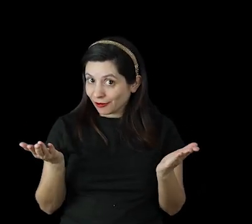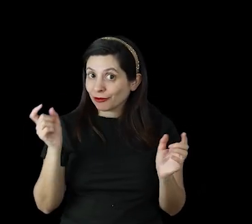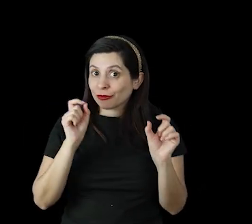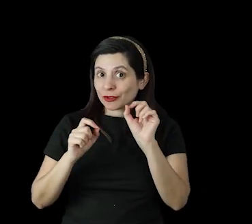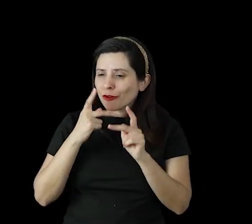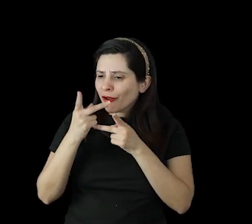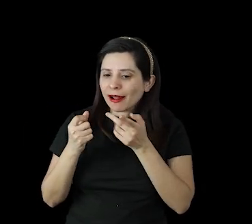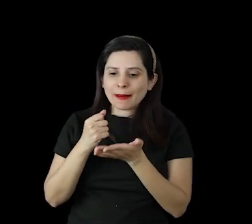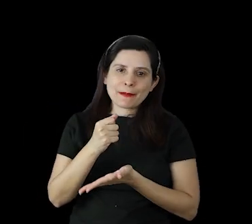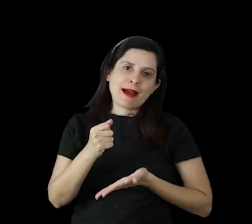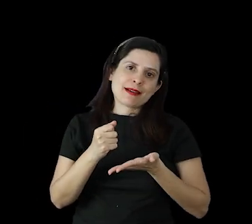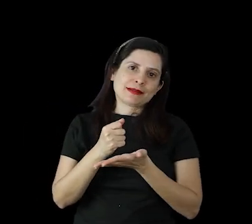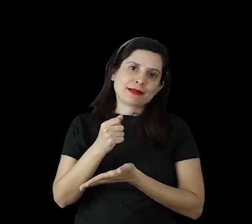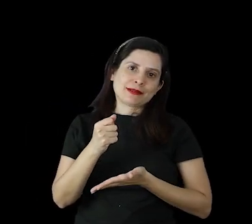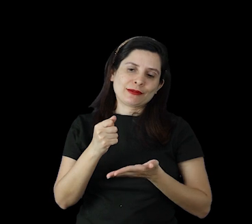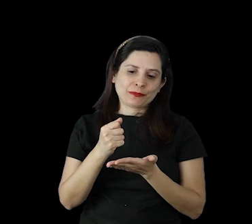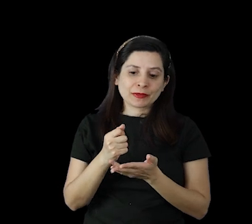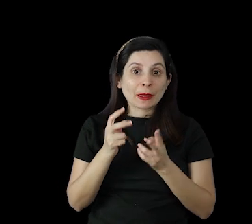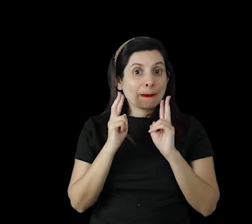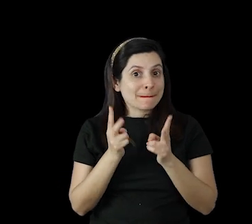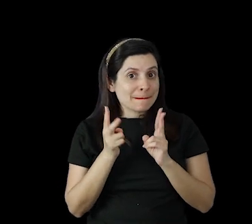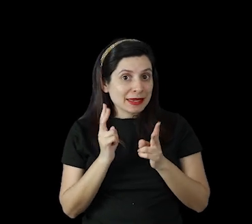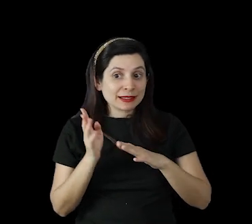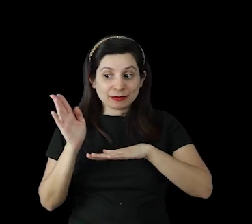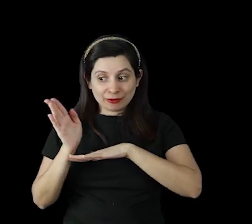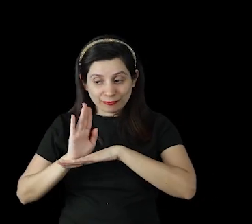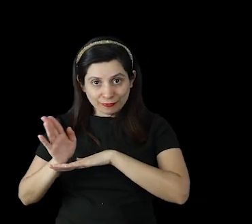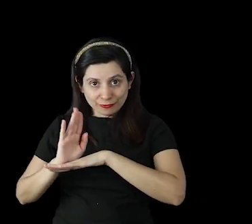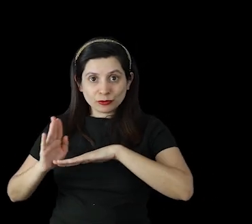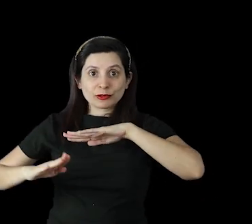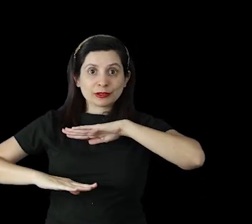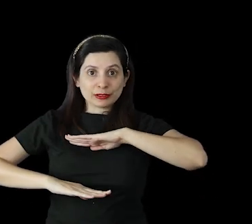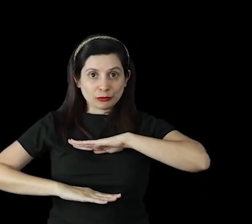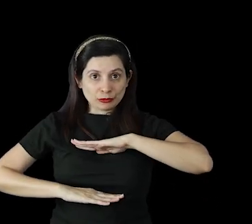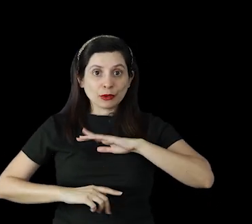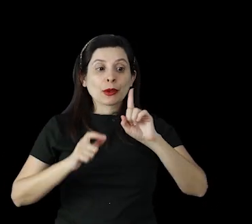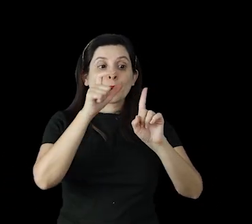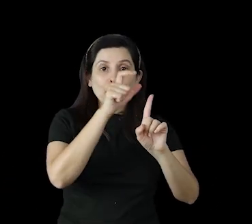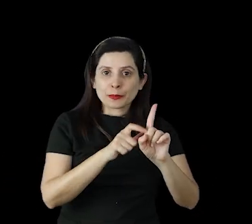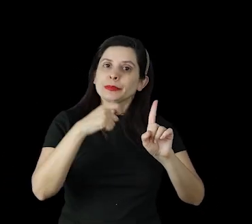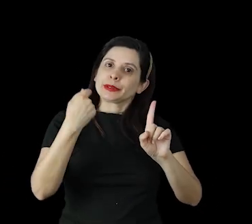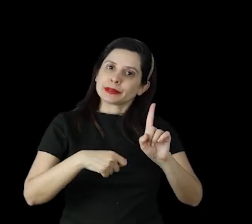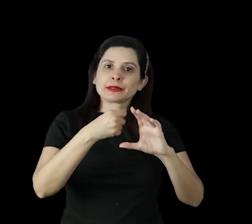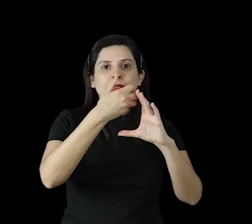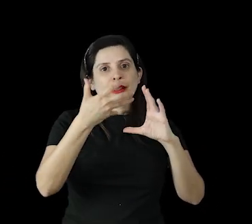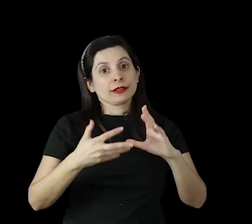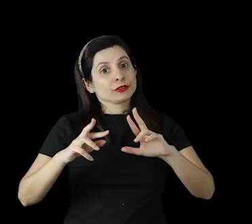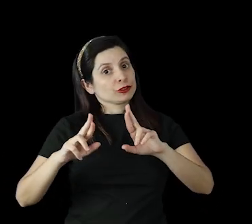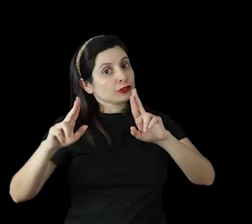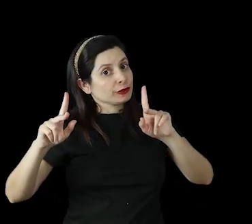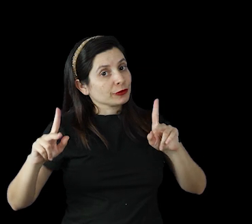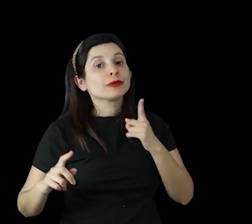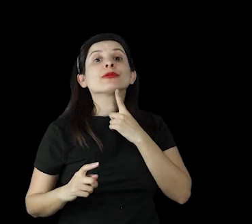que é básico. Mesmo num filme de situação, os personagens eles têm que ter características diferentes